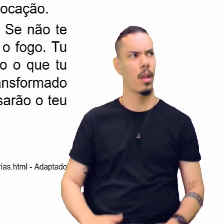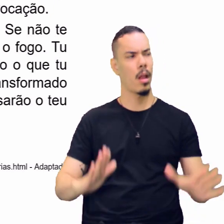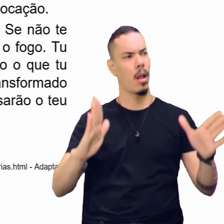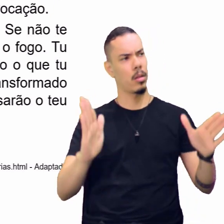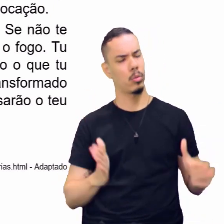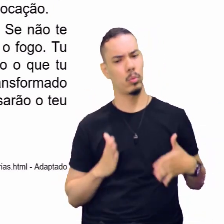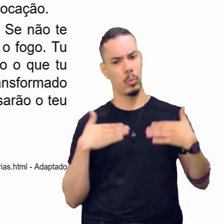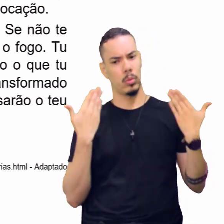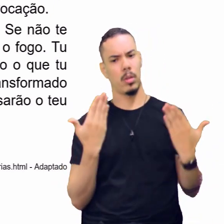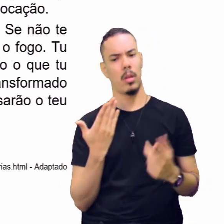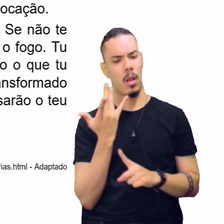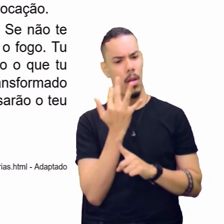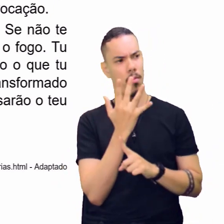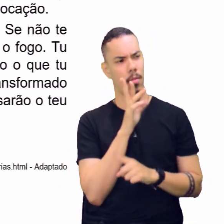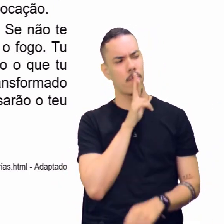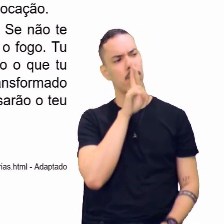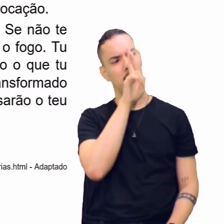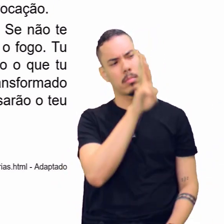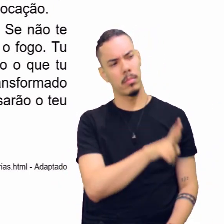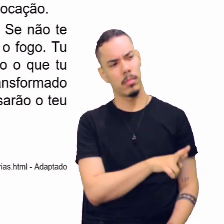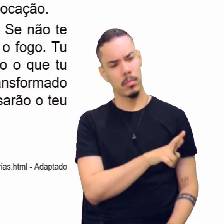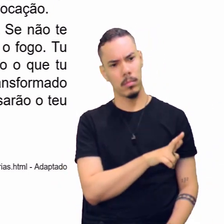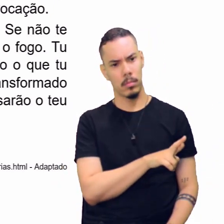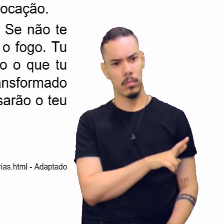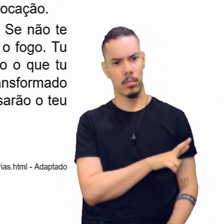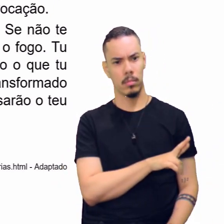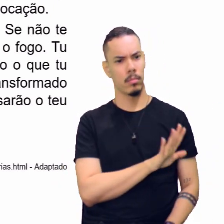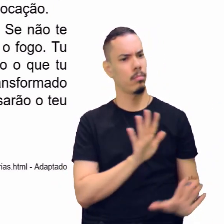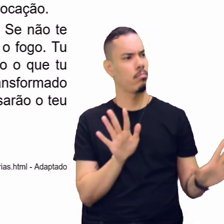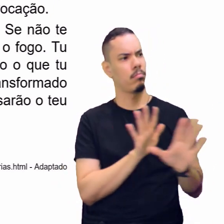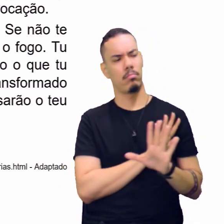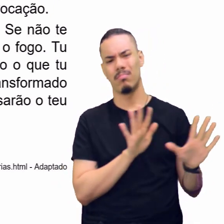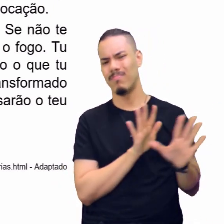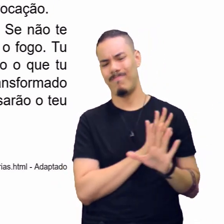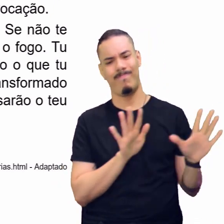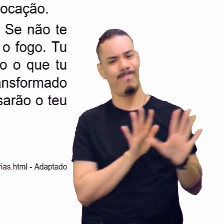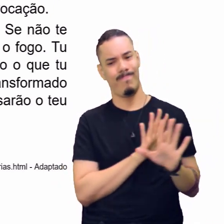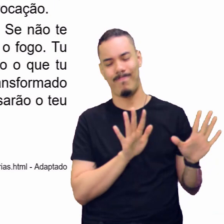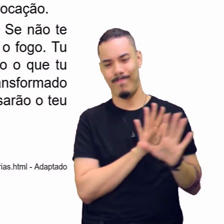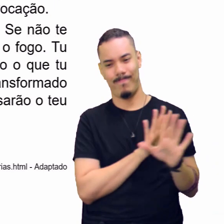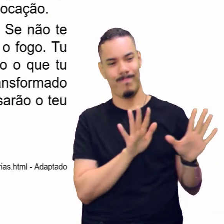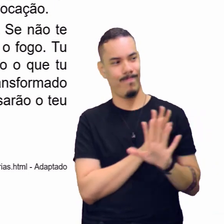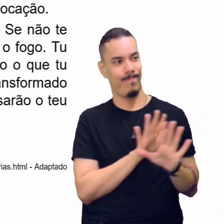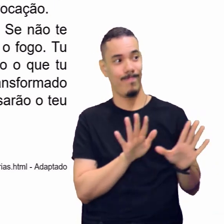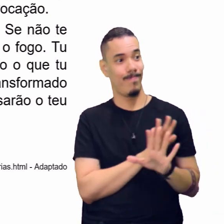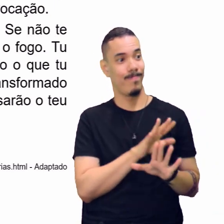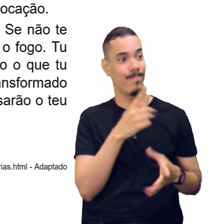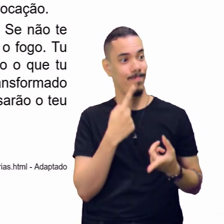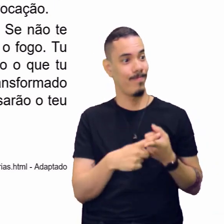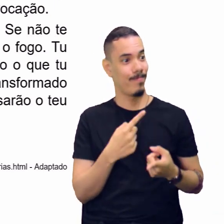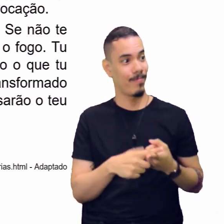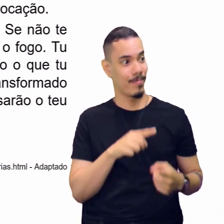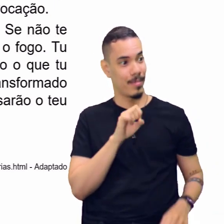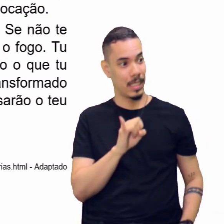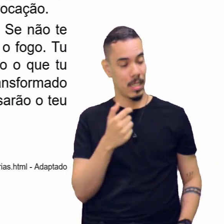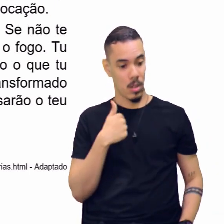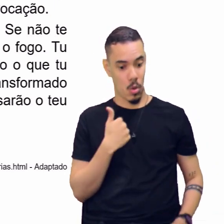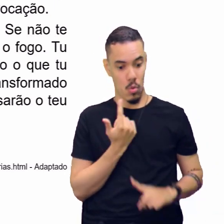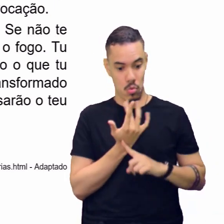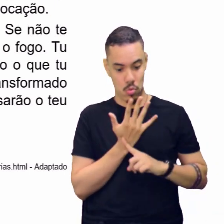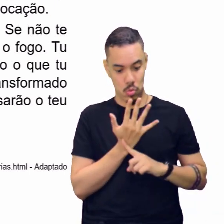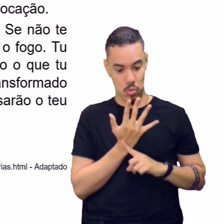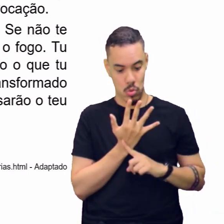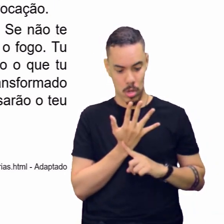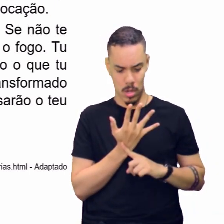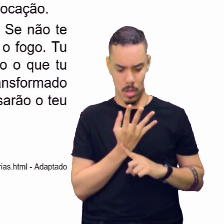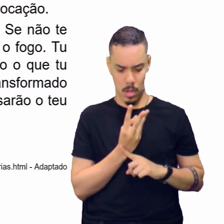Assustada, a vela respondeu: não, isto não. Se eu estou acesa, então